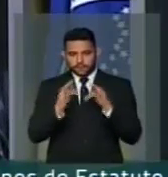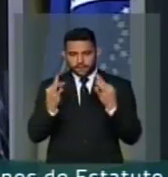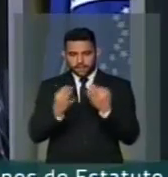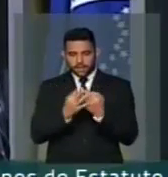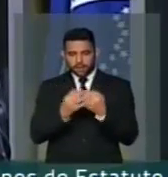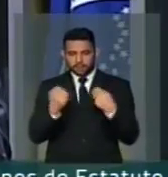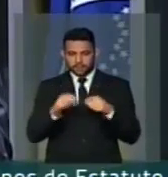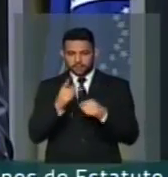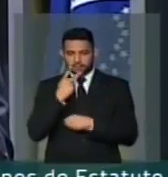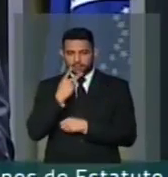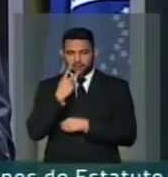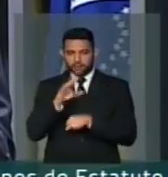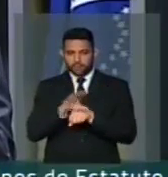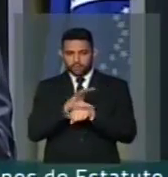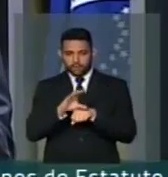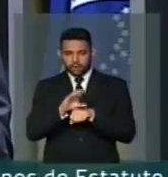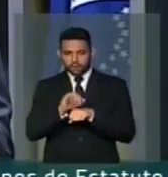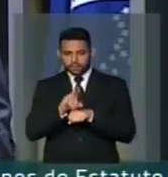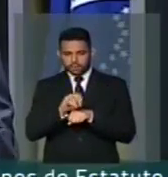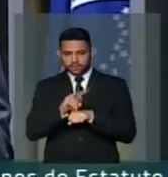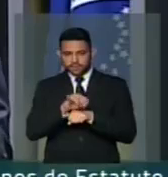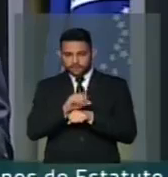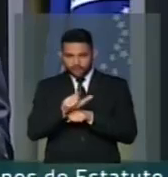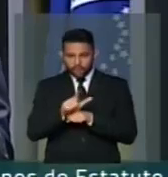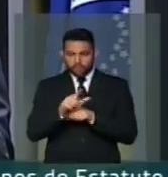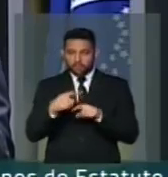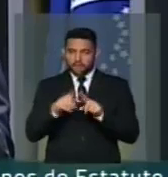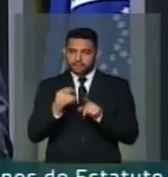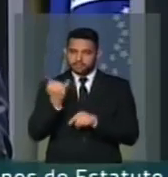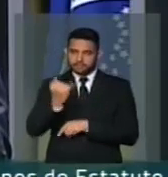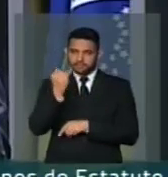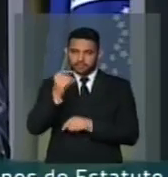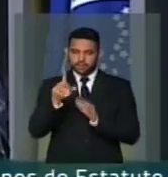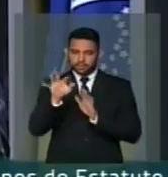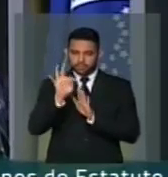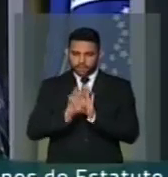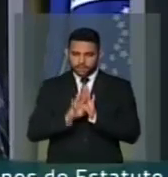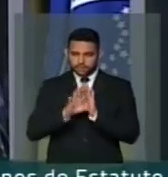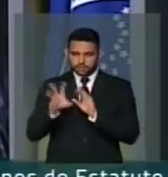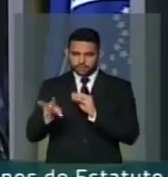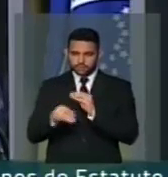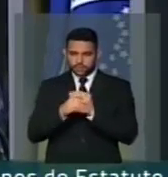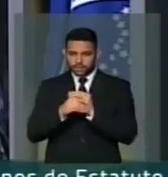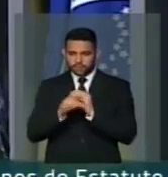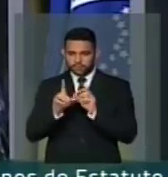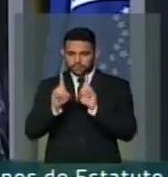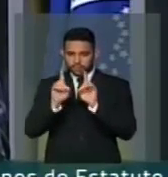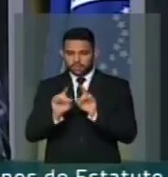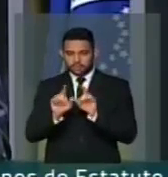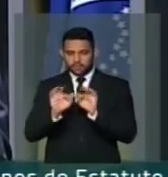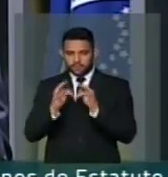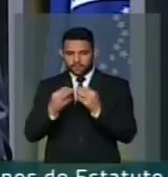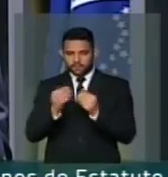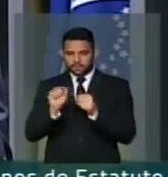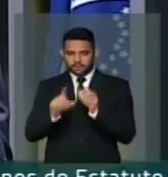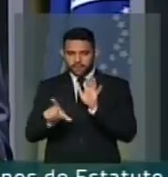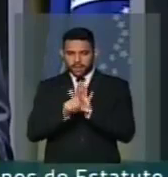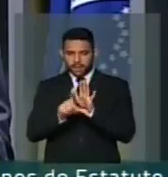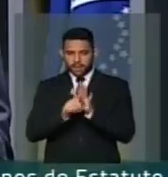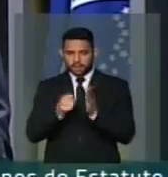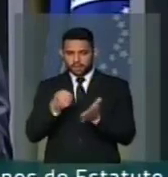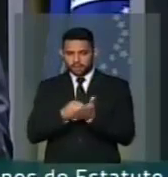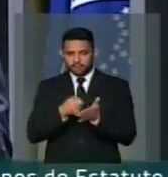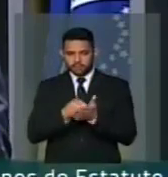podemos elencar a reforma do Código Civil, mais especificamente no texto reservado ao direito das famílias, promovido pela lei que